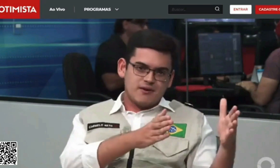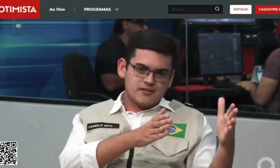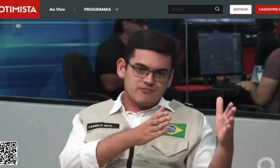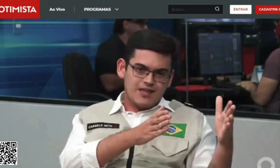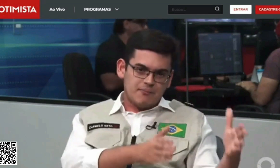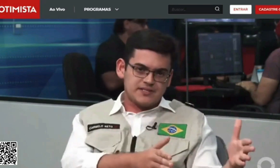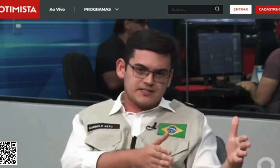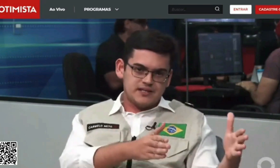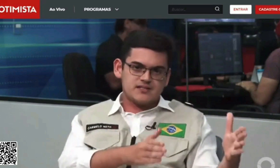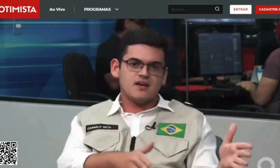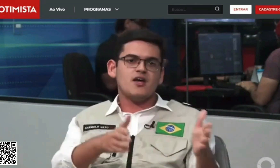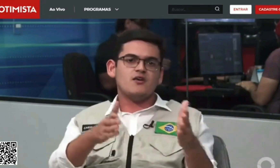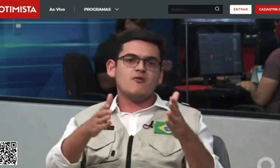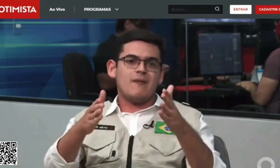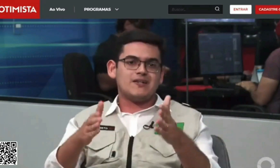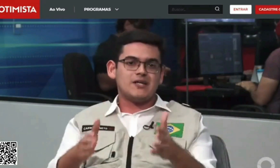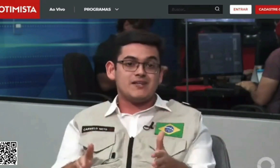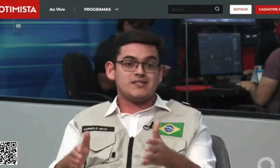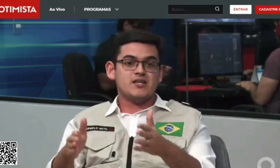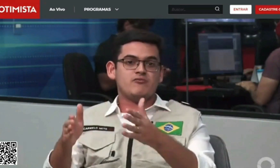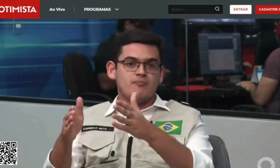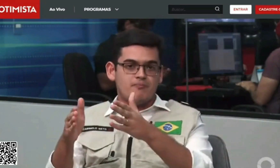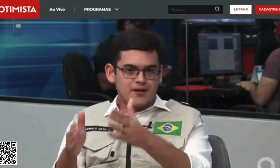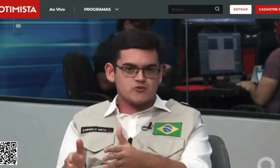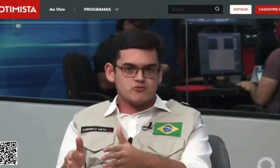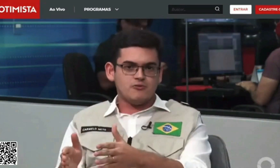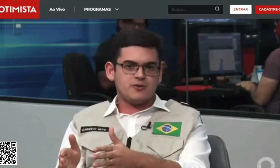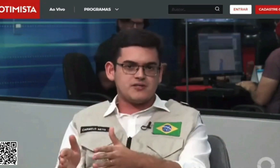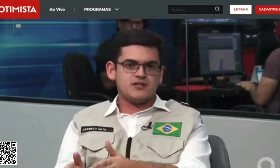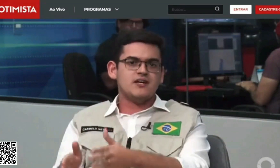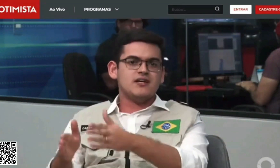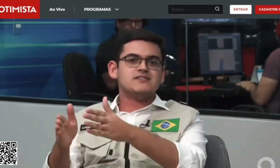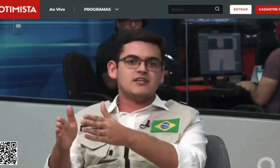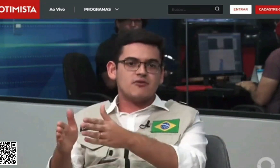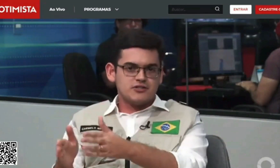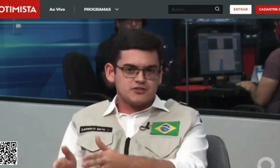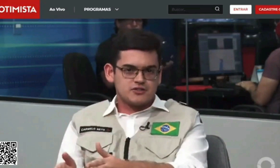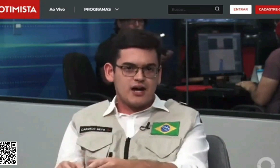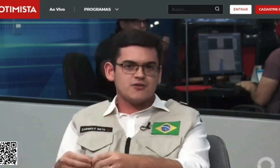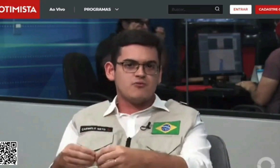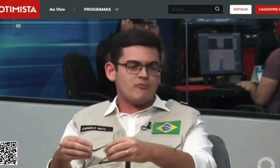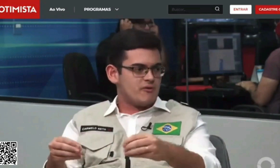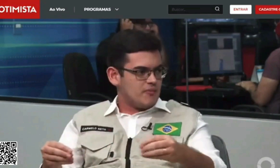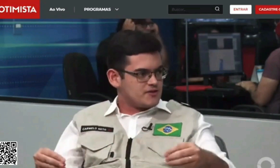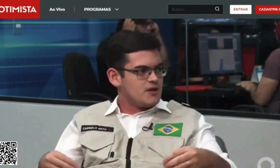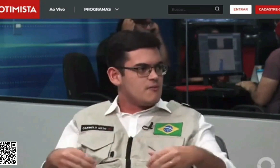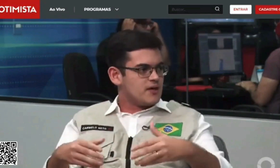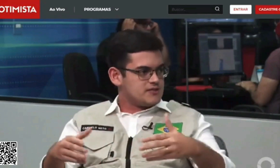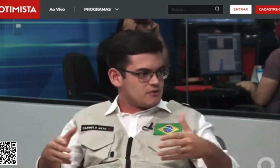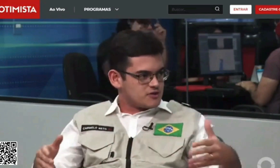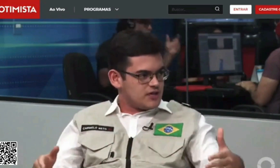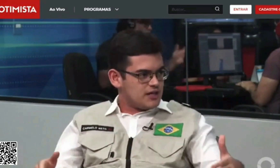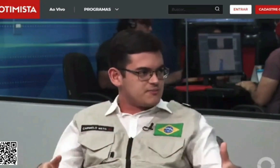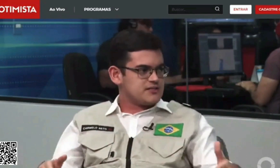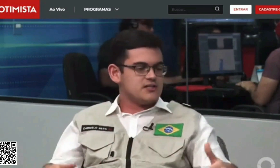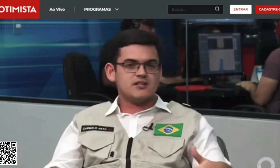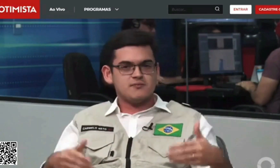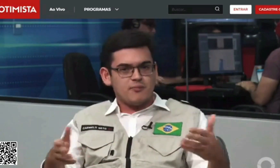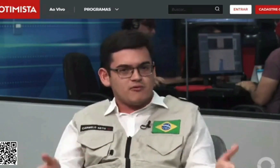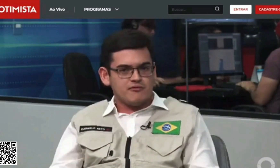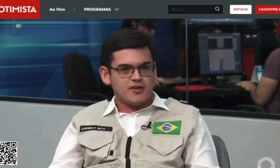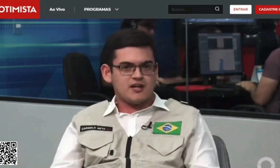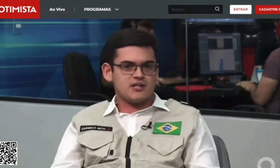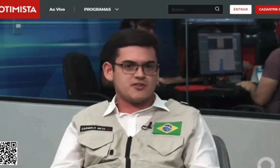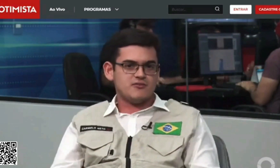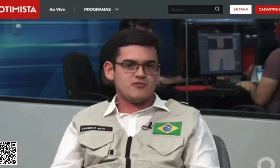Uma parte ao acervo da Presidência e uma parte ao acervo pessoal do presidente, sendo registrado, obviamente, pelas autoridades